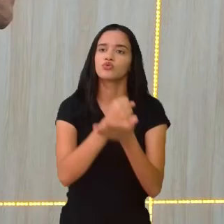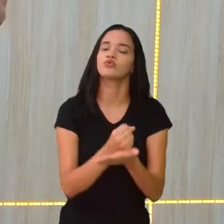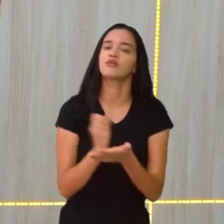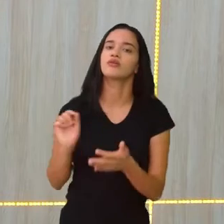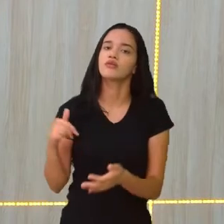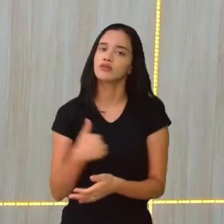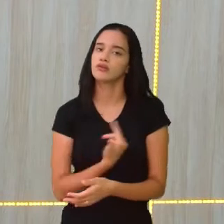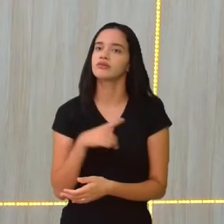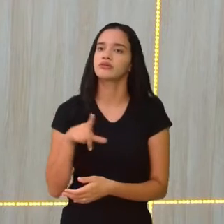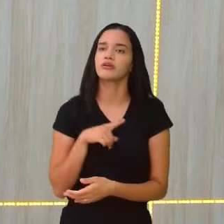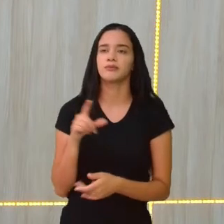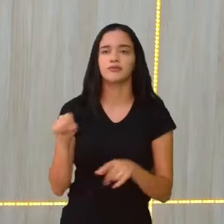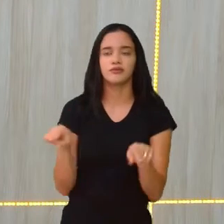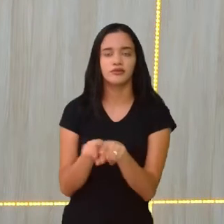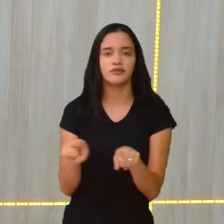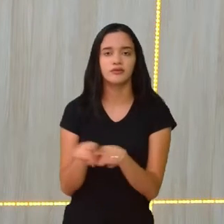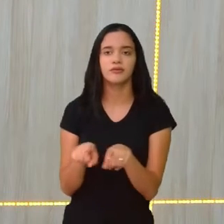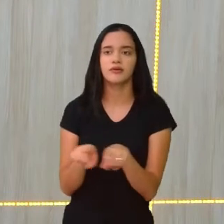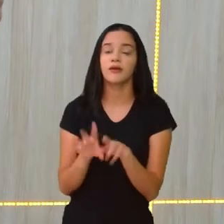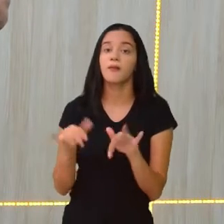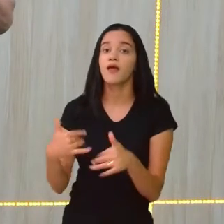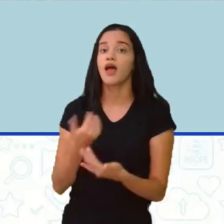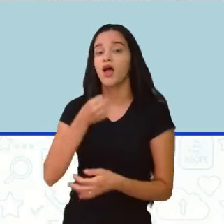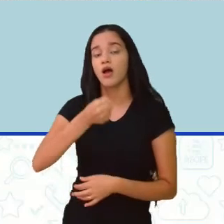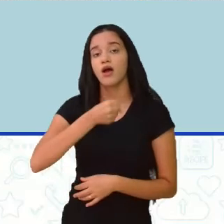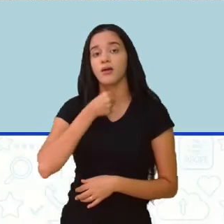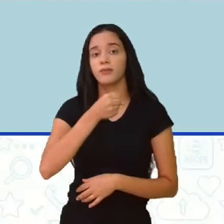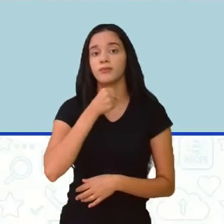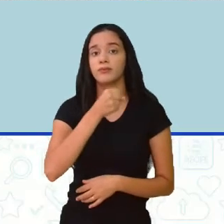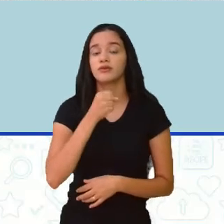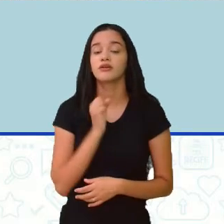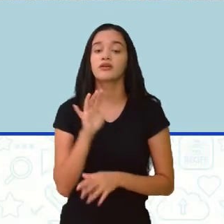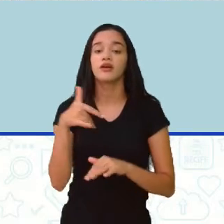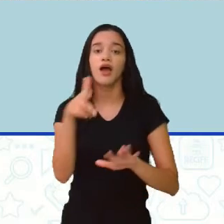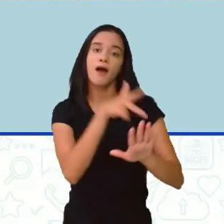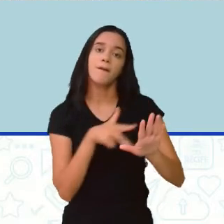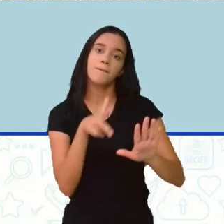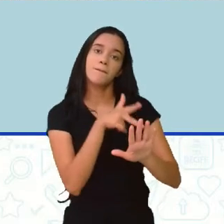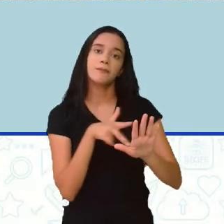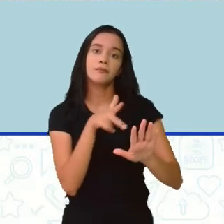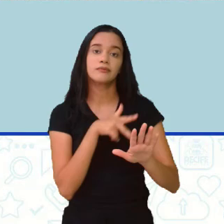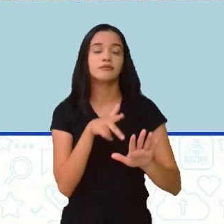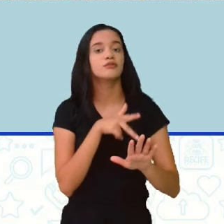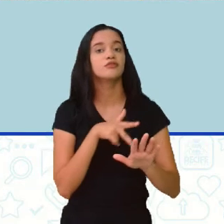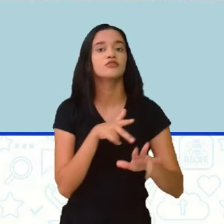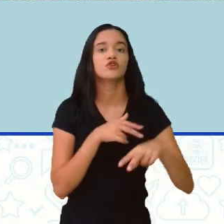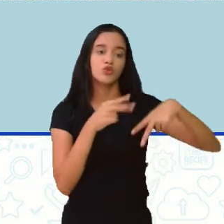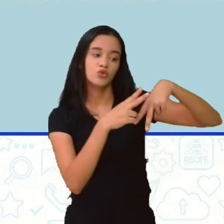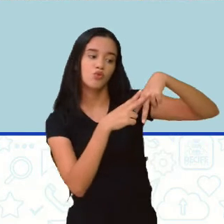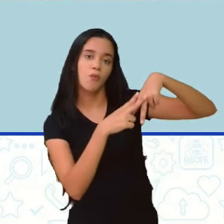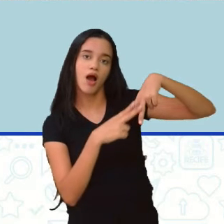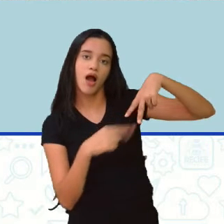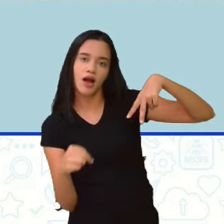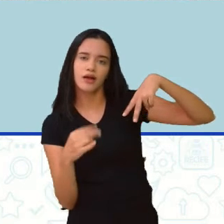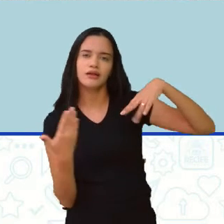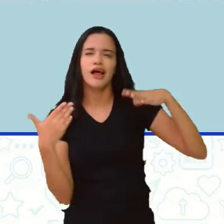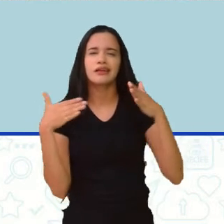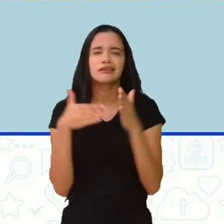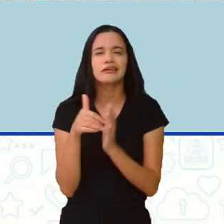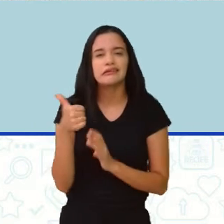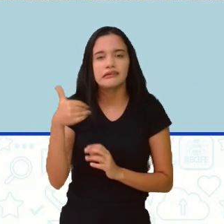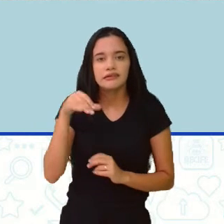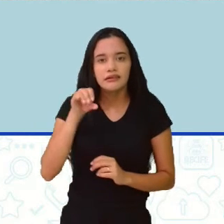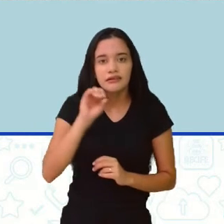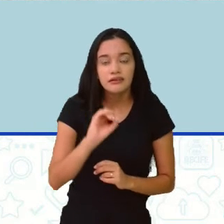aqui nós temos também, saiu uma reportagem, que uma produção de uma calça jeans pode consumir até 100 litros de